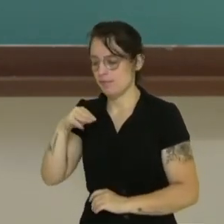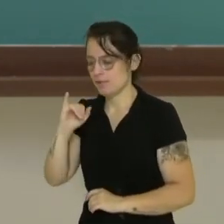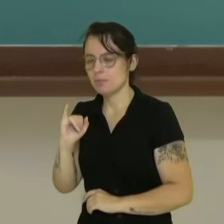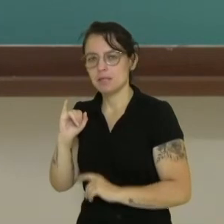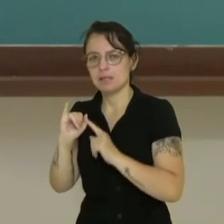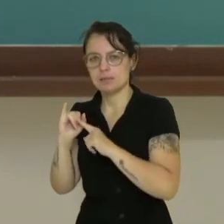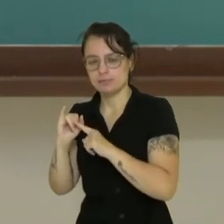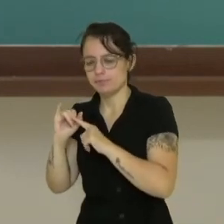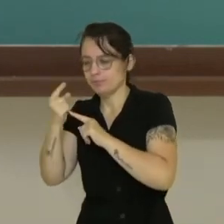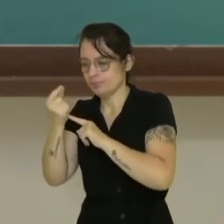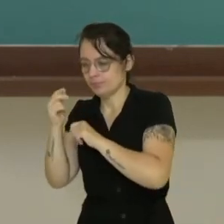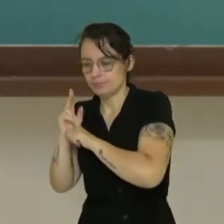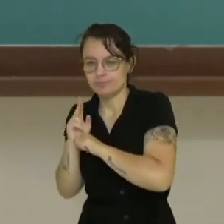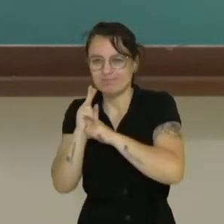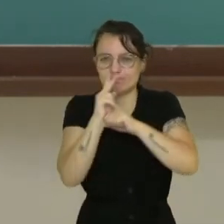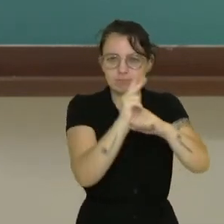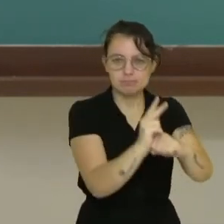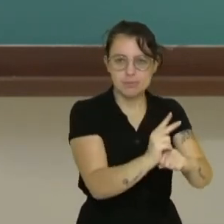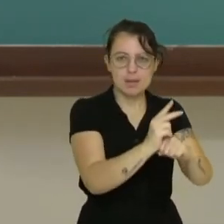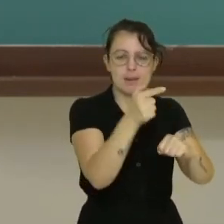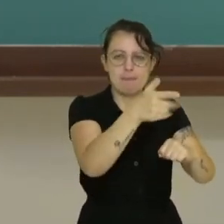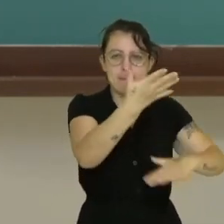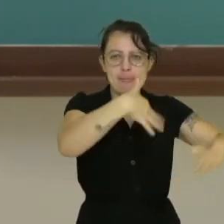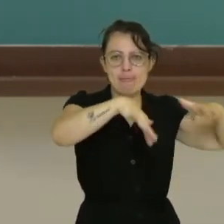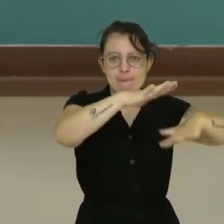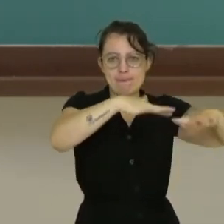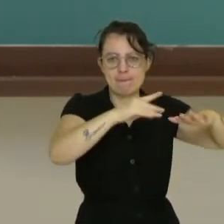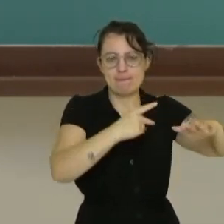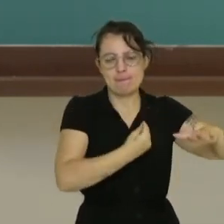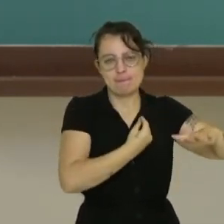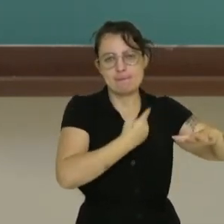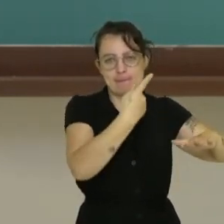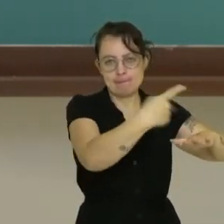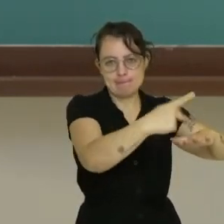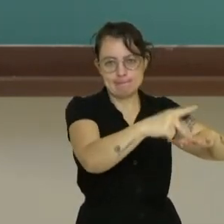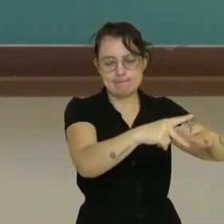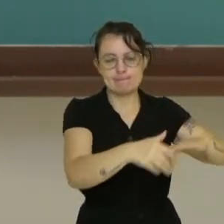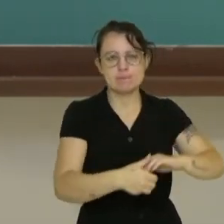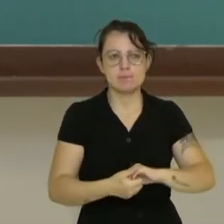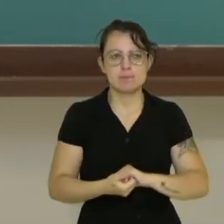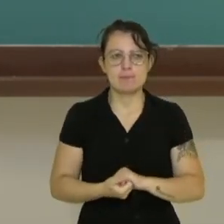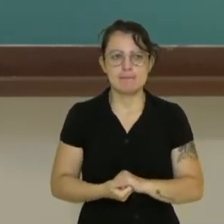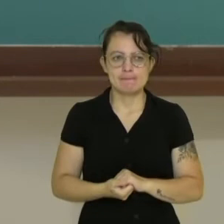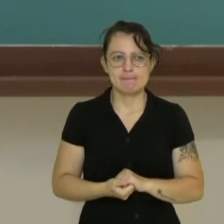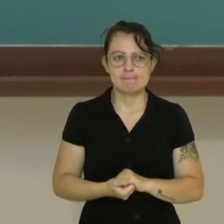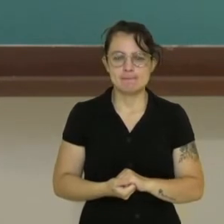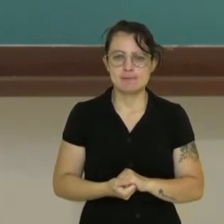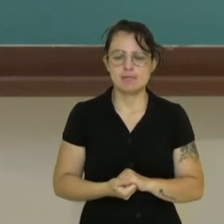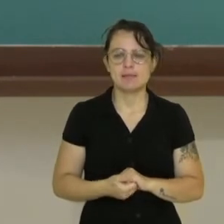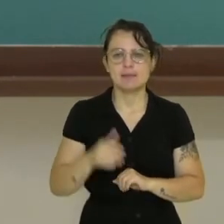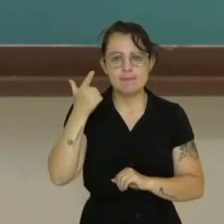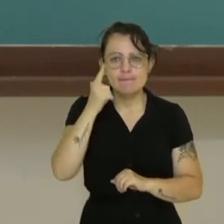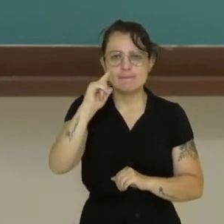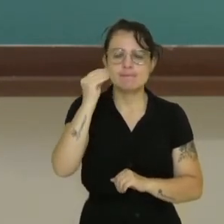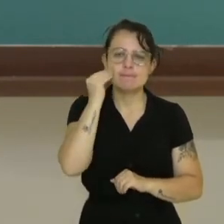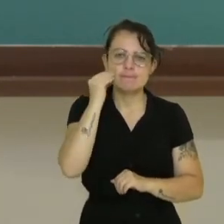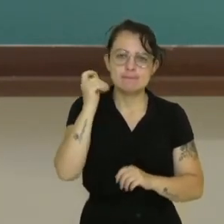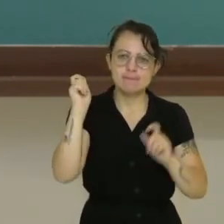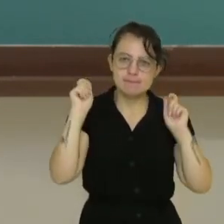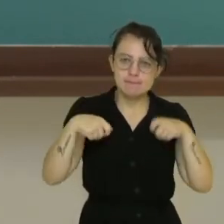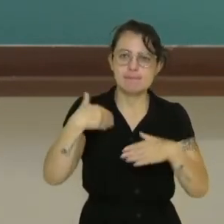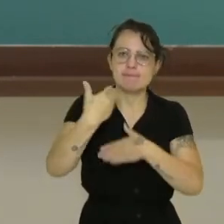entra e efetua empréstimos para esses países poderem ter uma possibilidade de